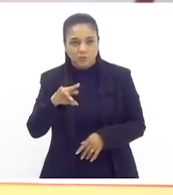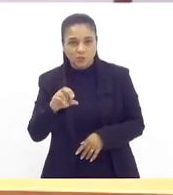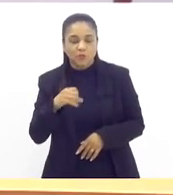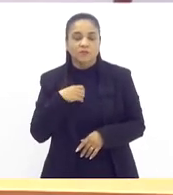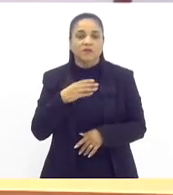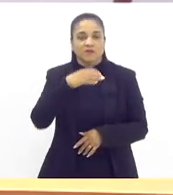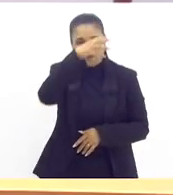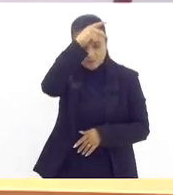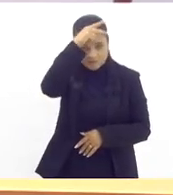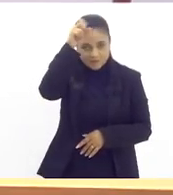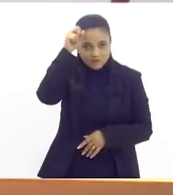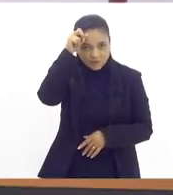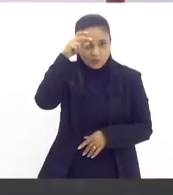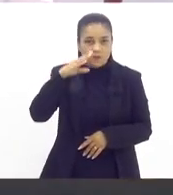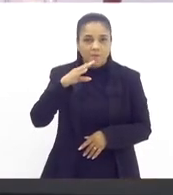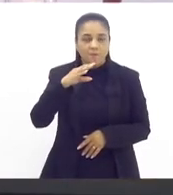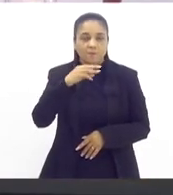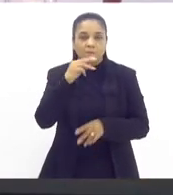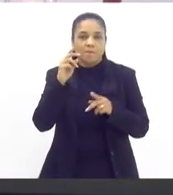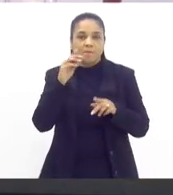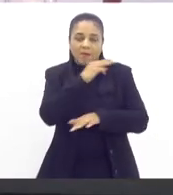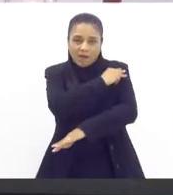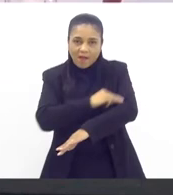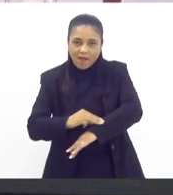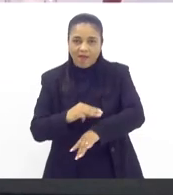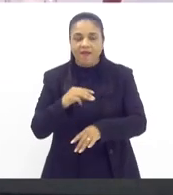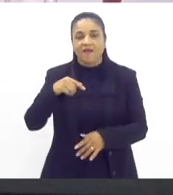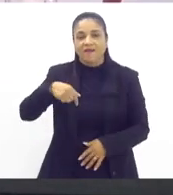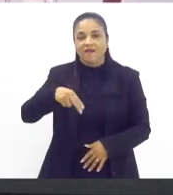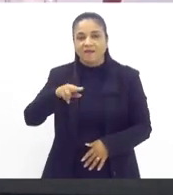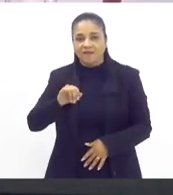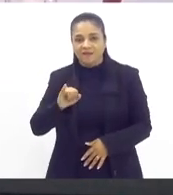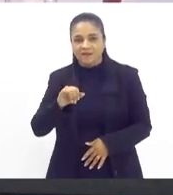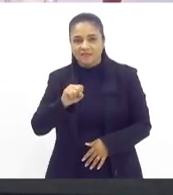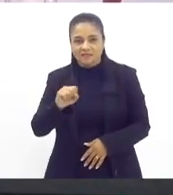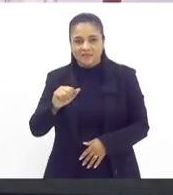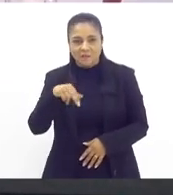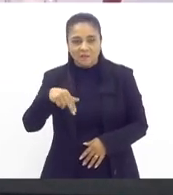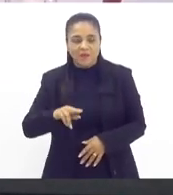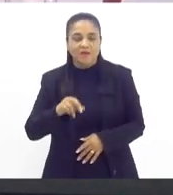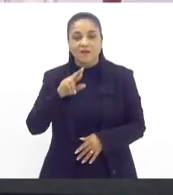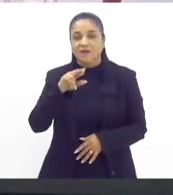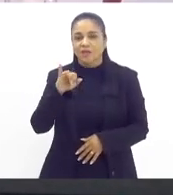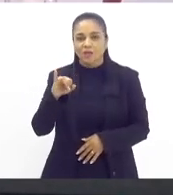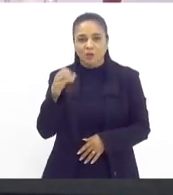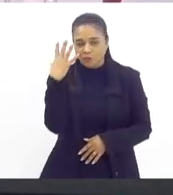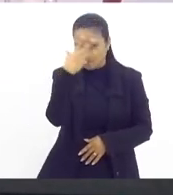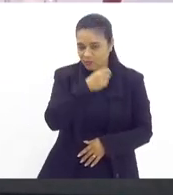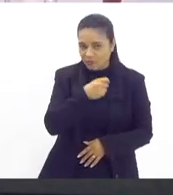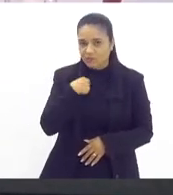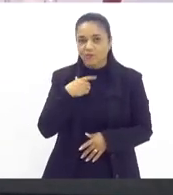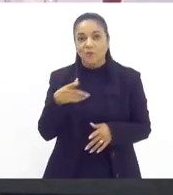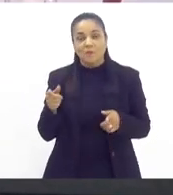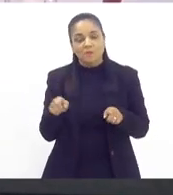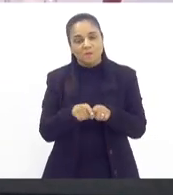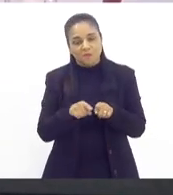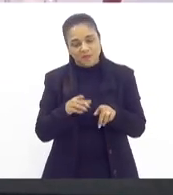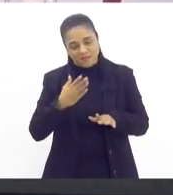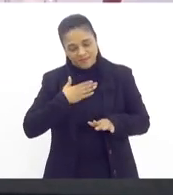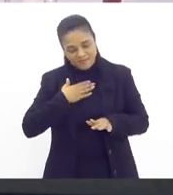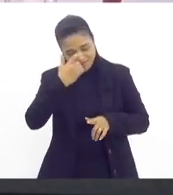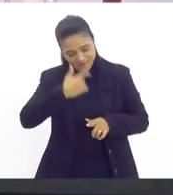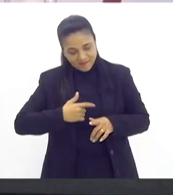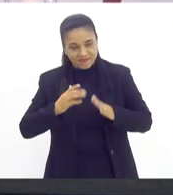da Prefeitura de Macaé, da Prefeitura de Quissamã, da Prefeitura de Rio Bonito, da Prefeitura de Rio das Flores, da Prefeitura da Minha Terra, está aqui a nossa